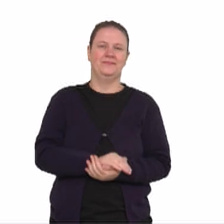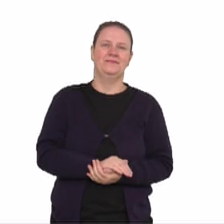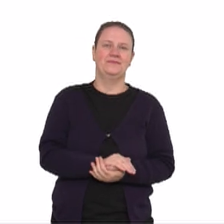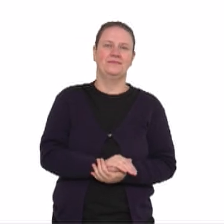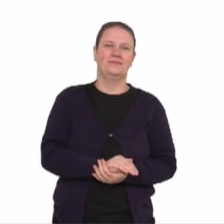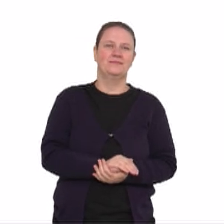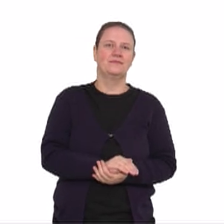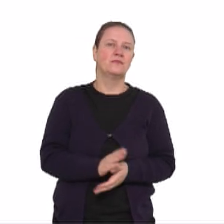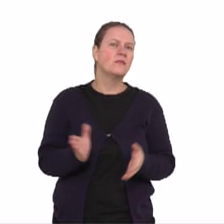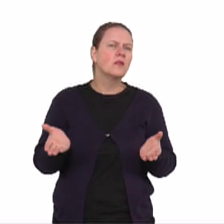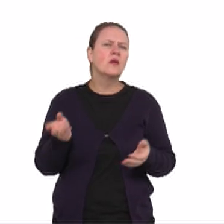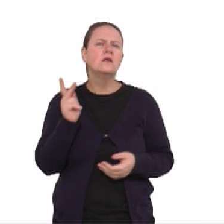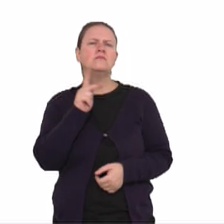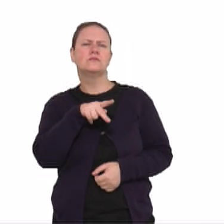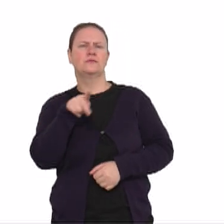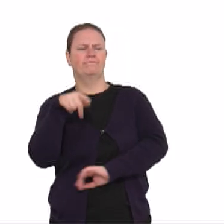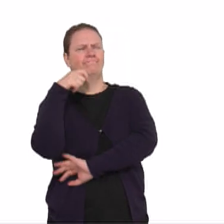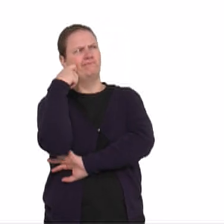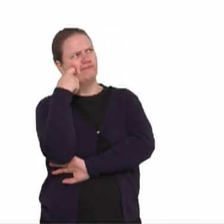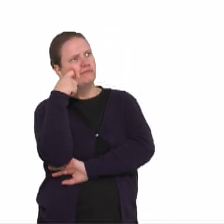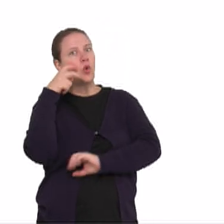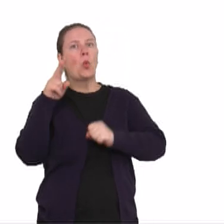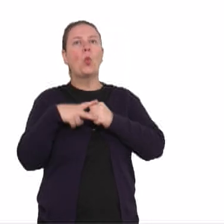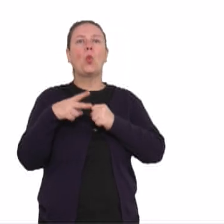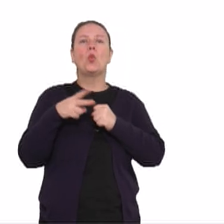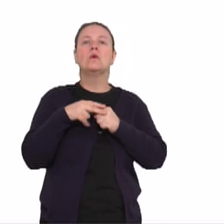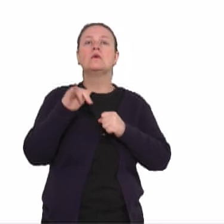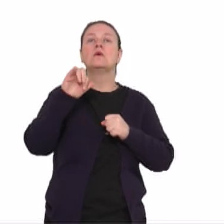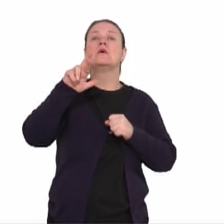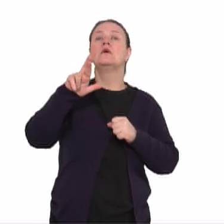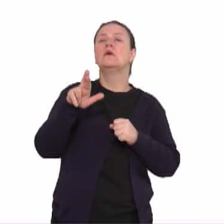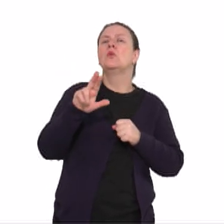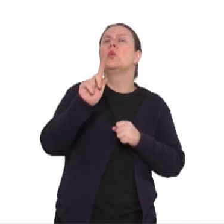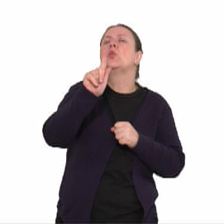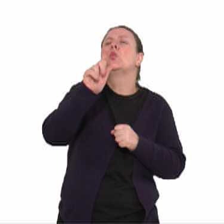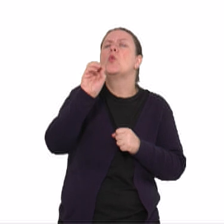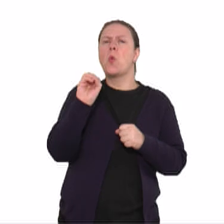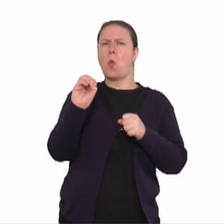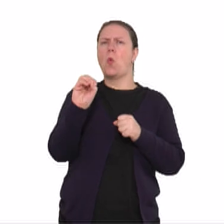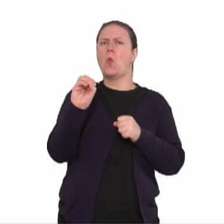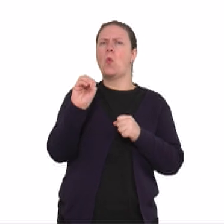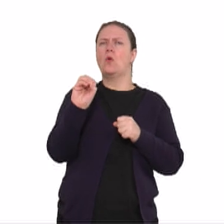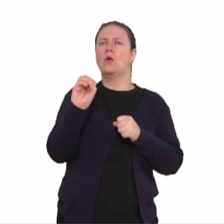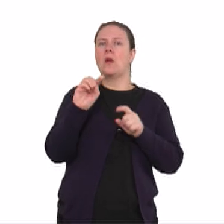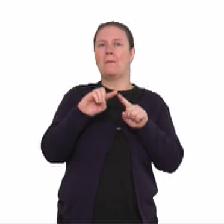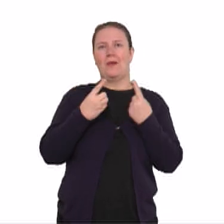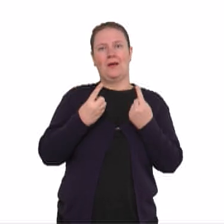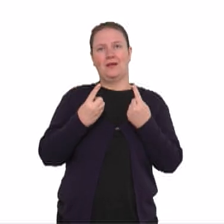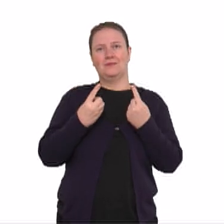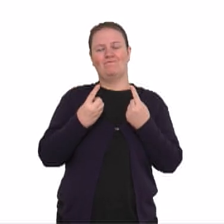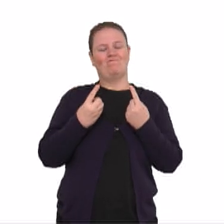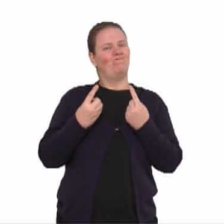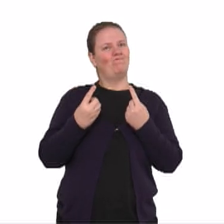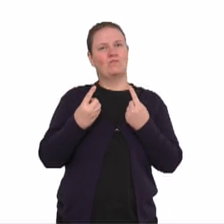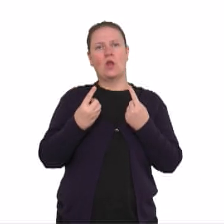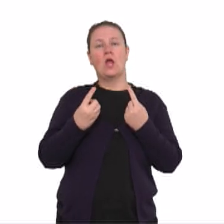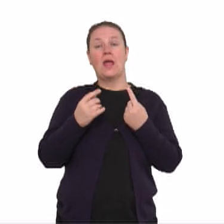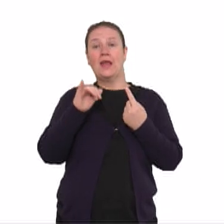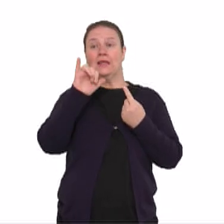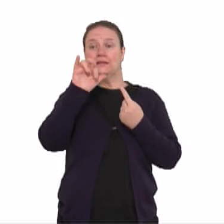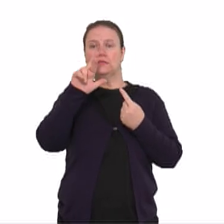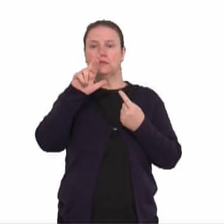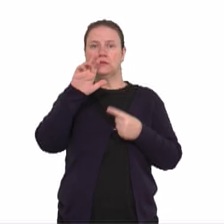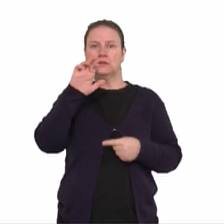Went. Prof, mas o verbo ir não é go? Sim, só que ele é irregular. Com o tempo vocês vão gravando,